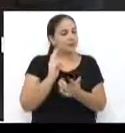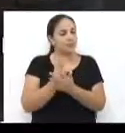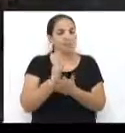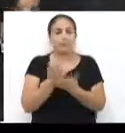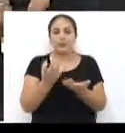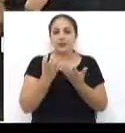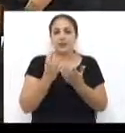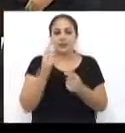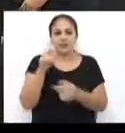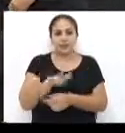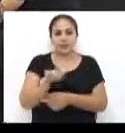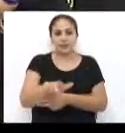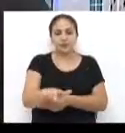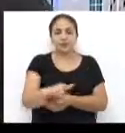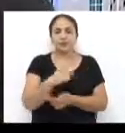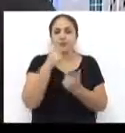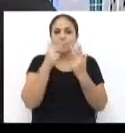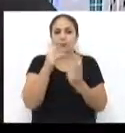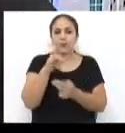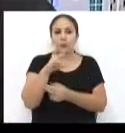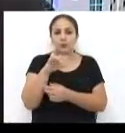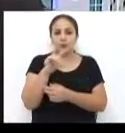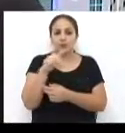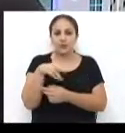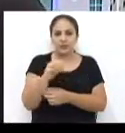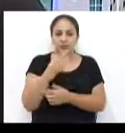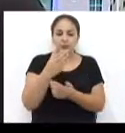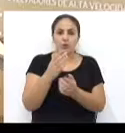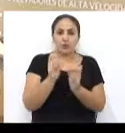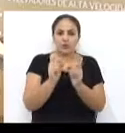mais abrir mão do espaço. Este é o caso de